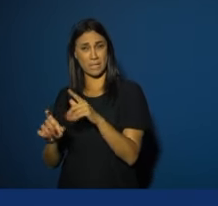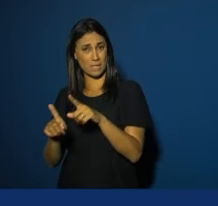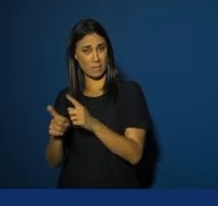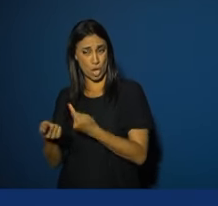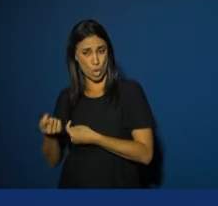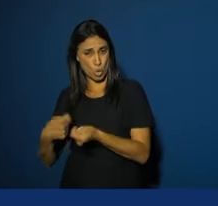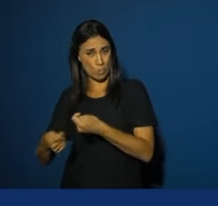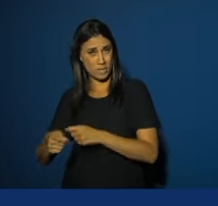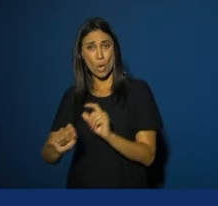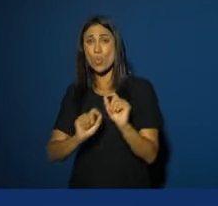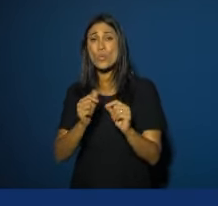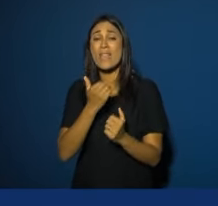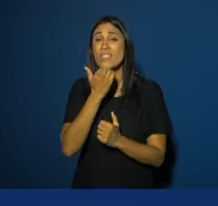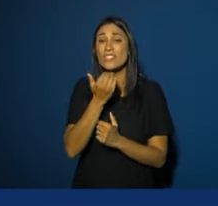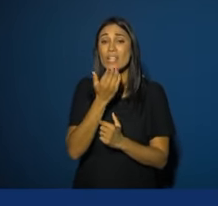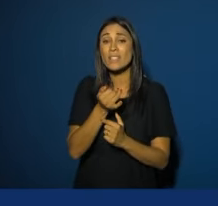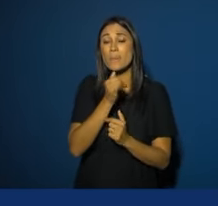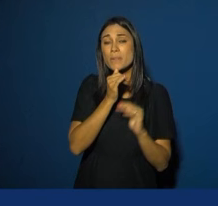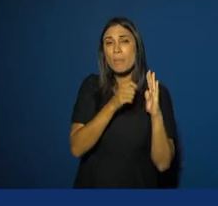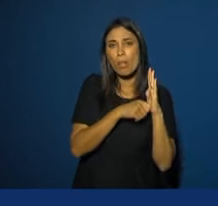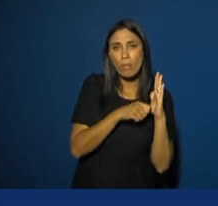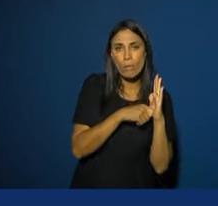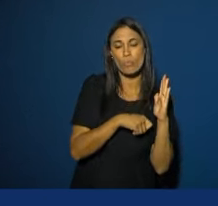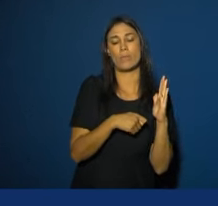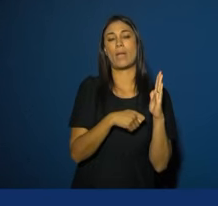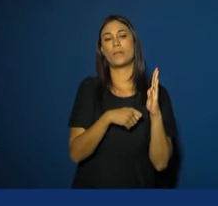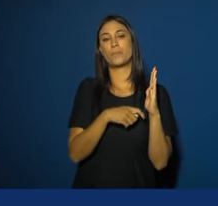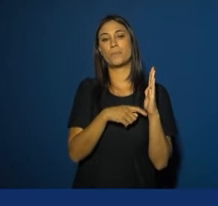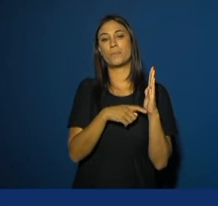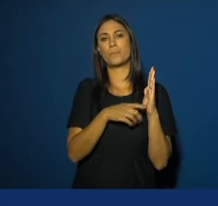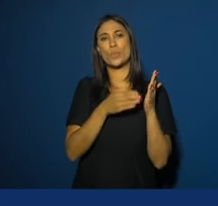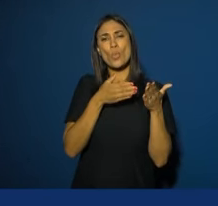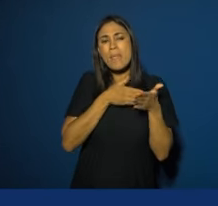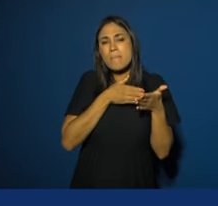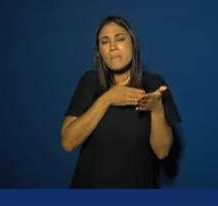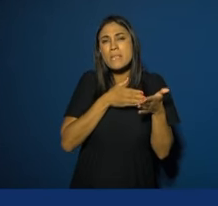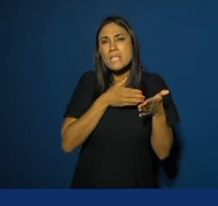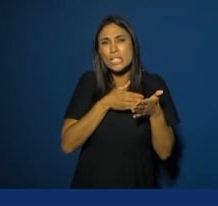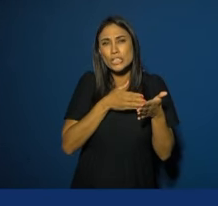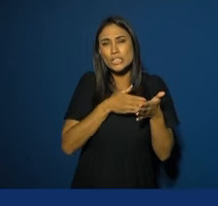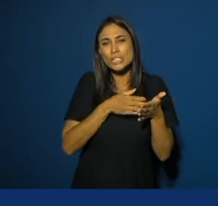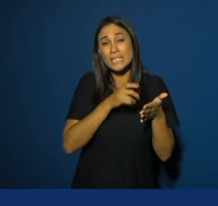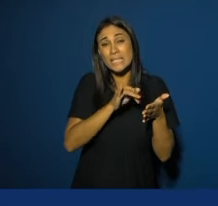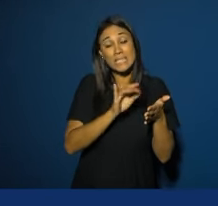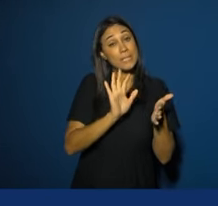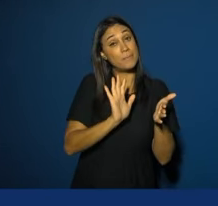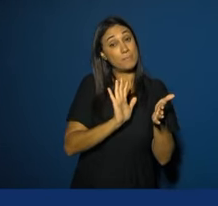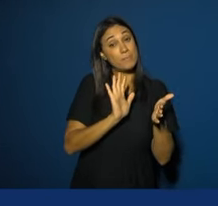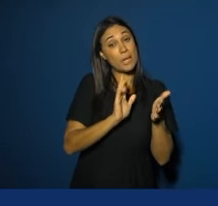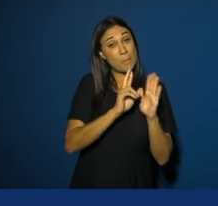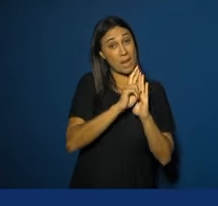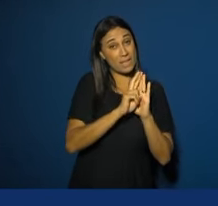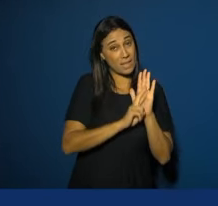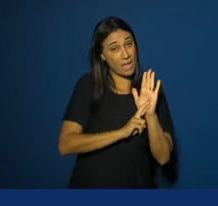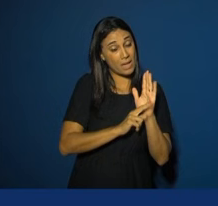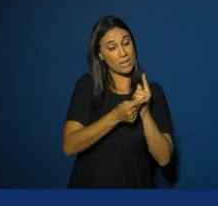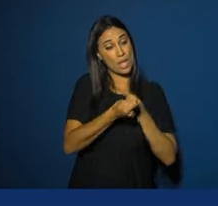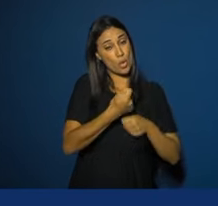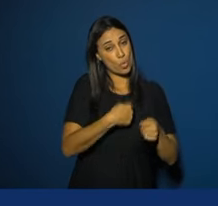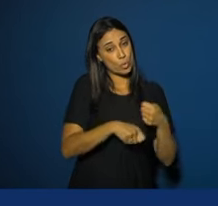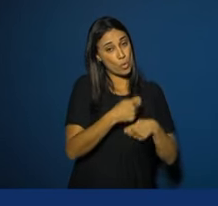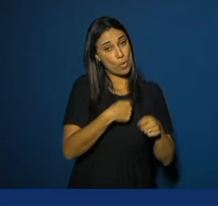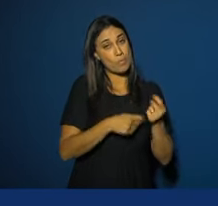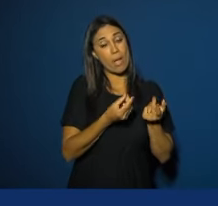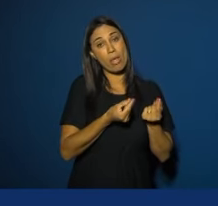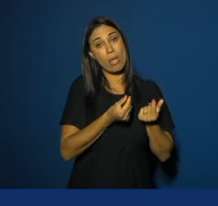do que adianta você licitar na margem onde em tese pelas regras econômicas a